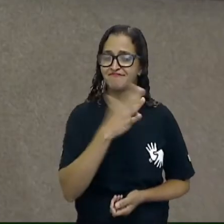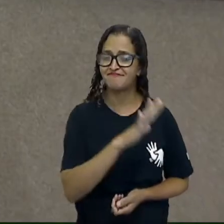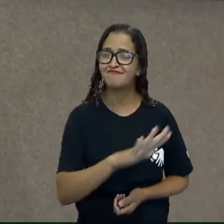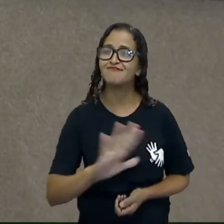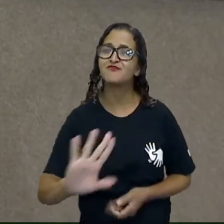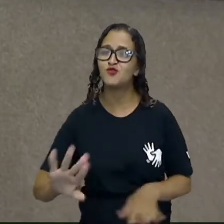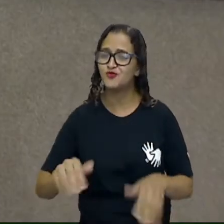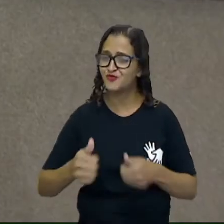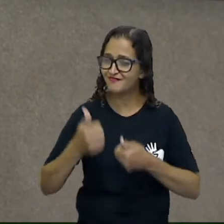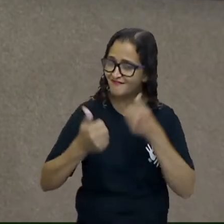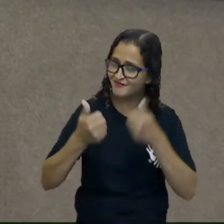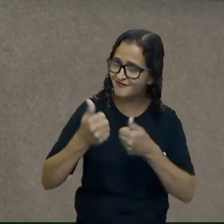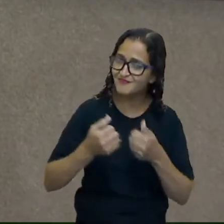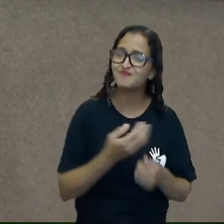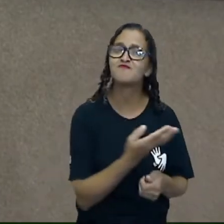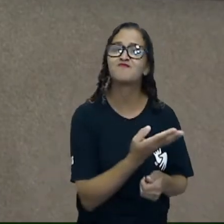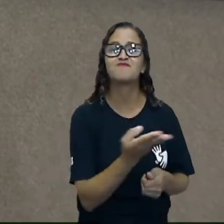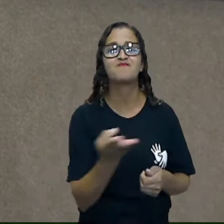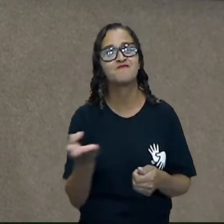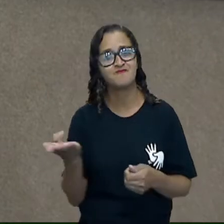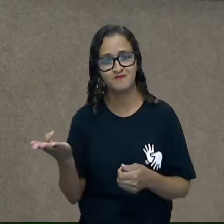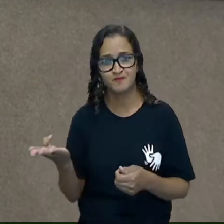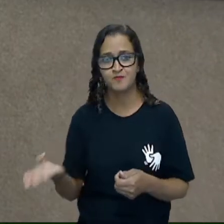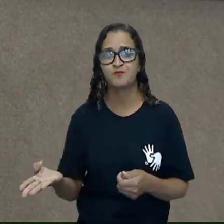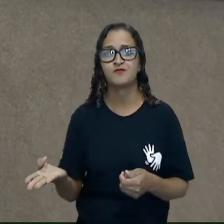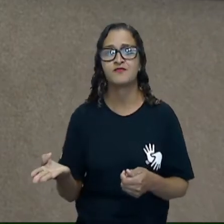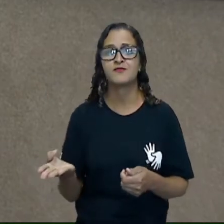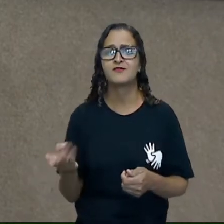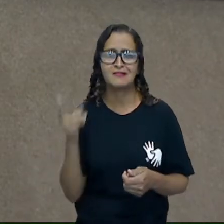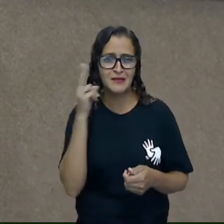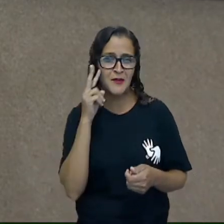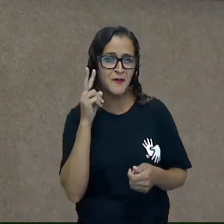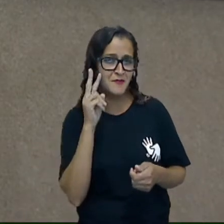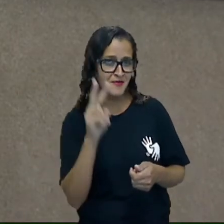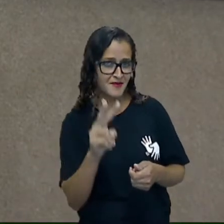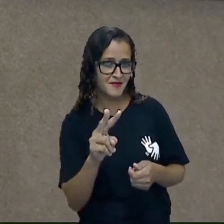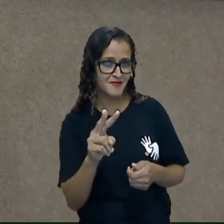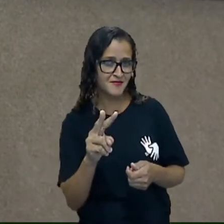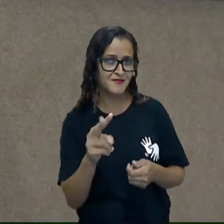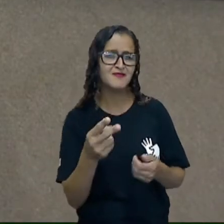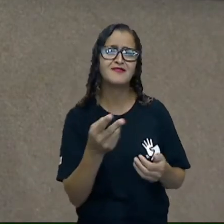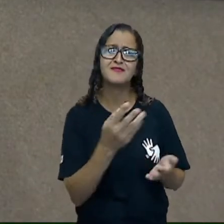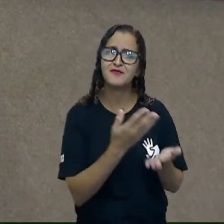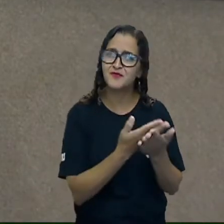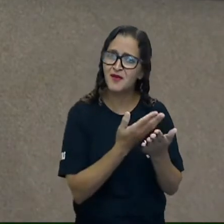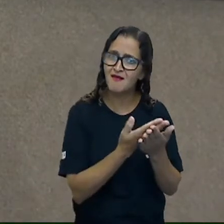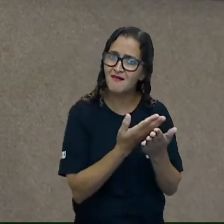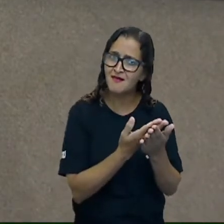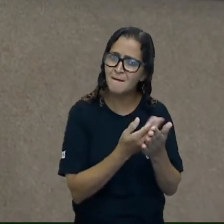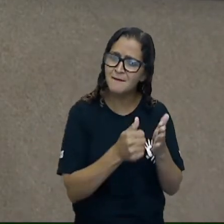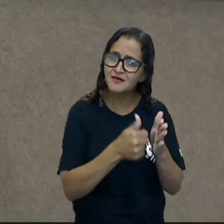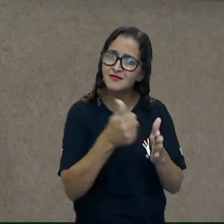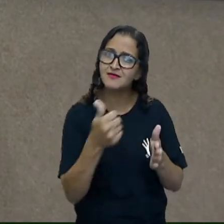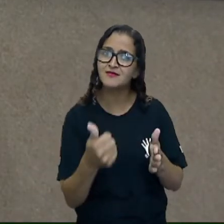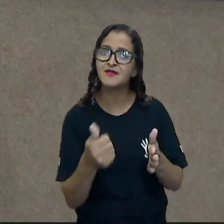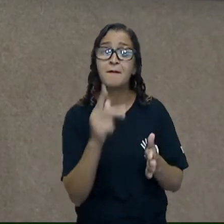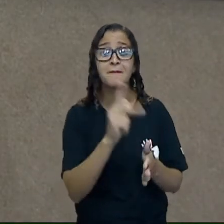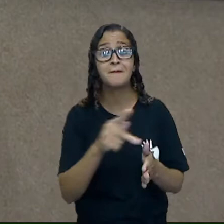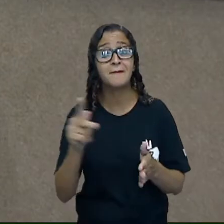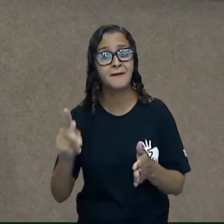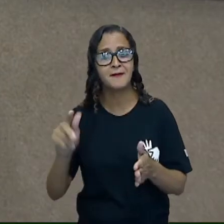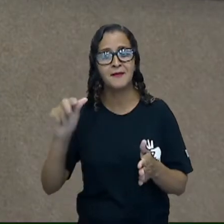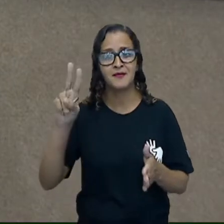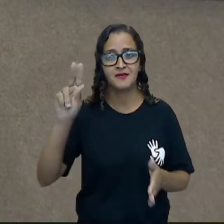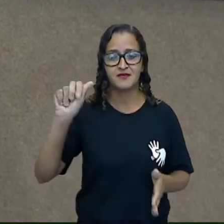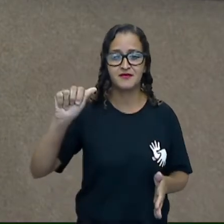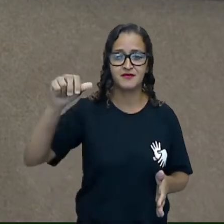Olá, crianças! Tudo bem com vocês? Estão lembrados de mim? Tivemos a nossa primeira aula, né? Sou a professora